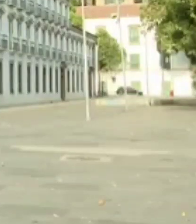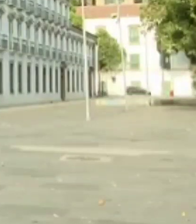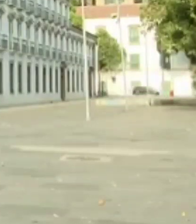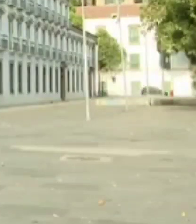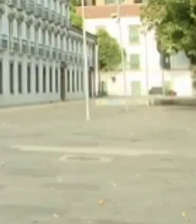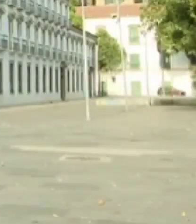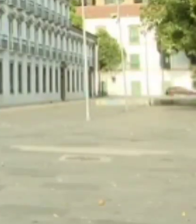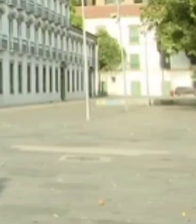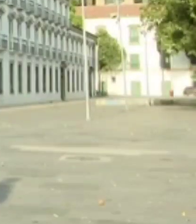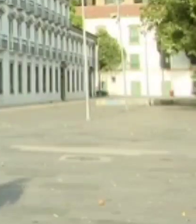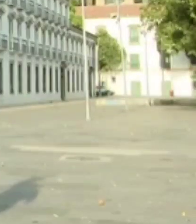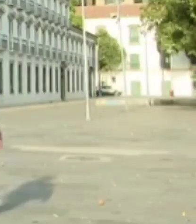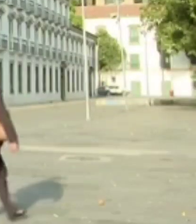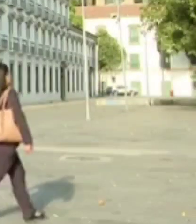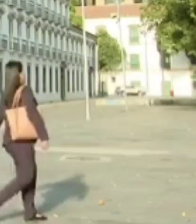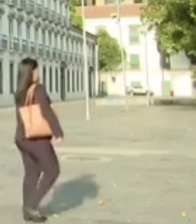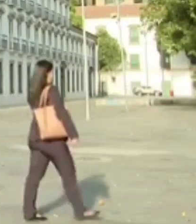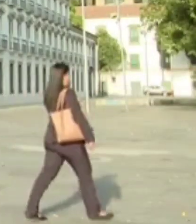Legenda